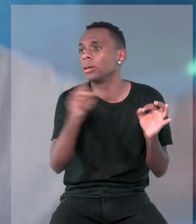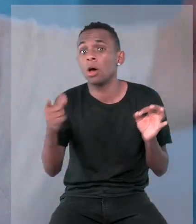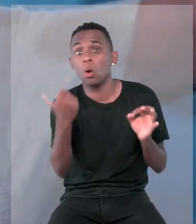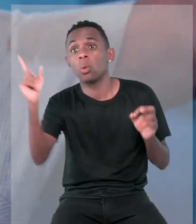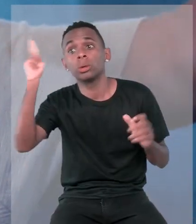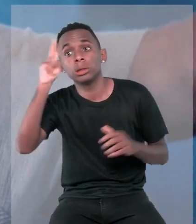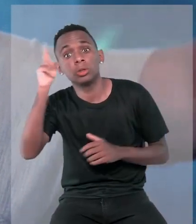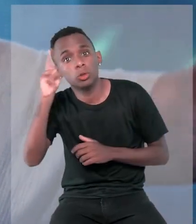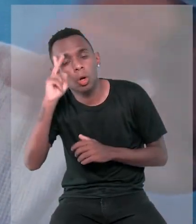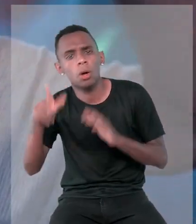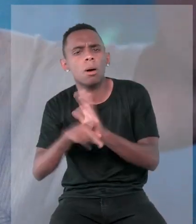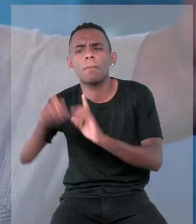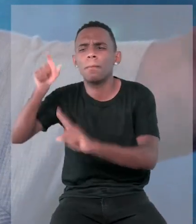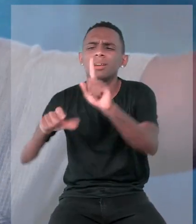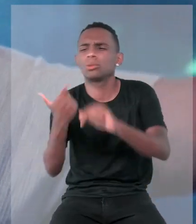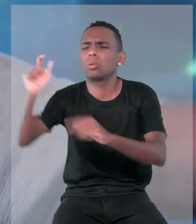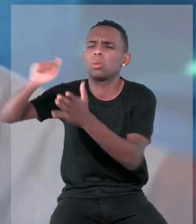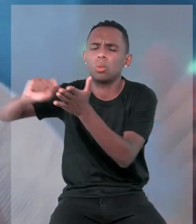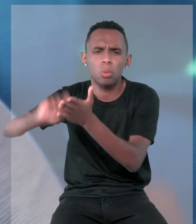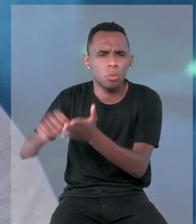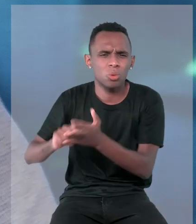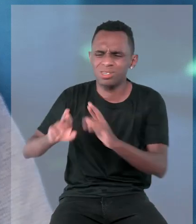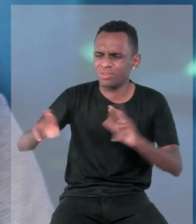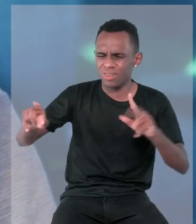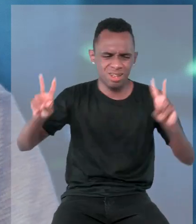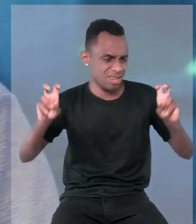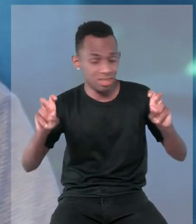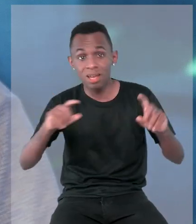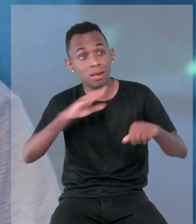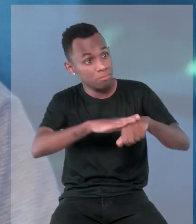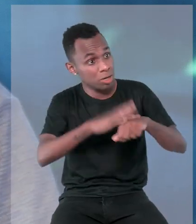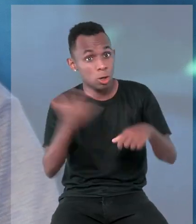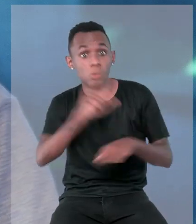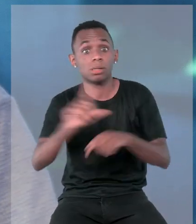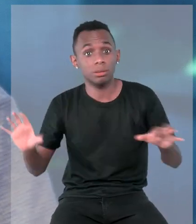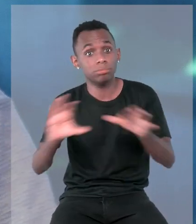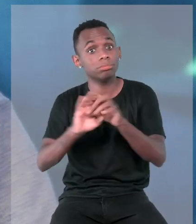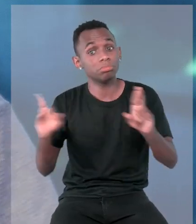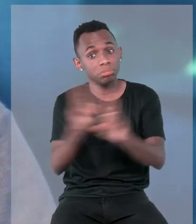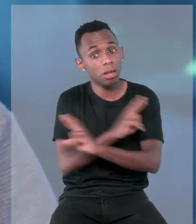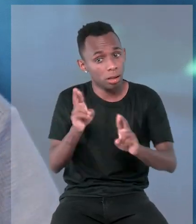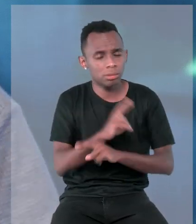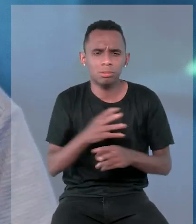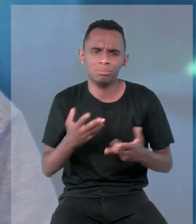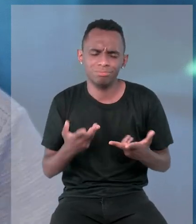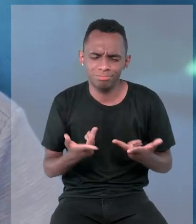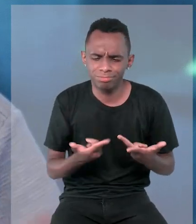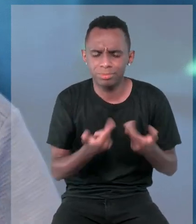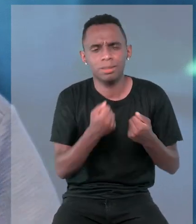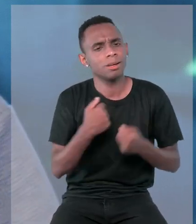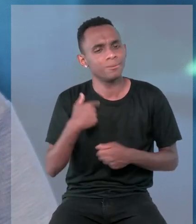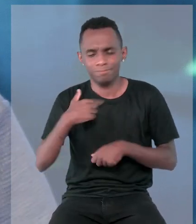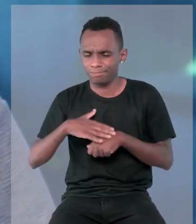uma outra história de outro autor, bastante diferente. Isso eu acho incrível. Eu não